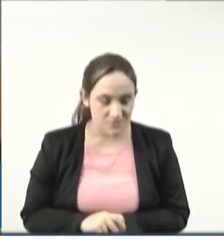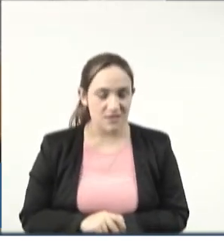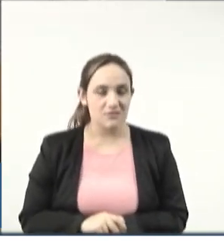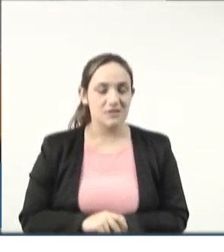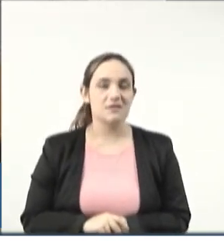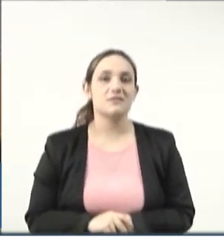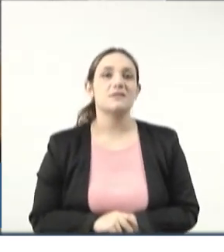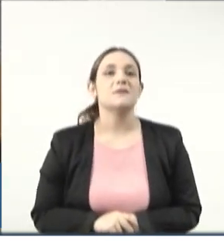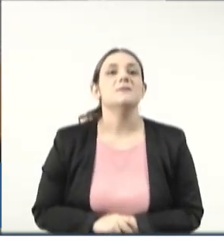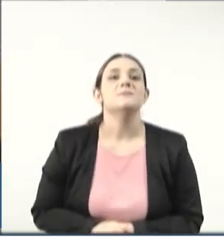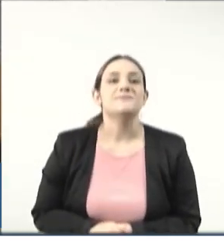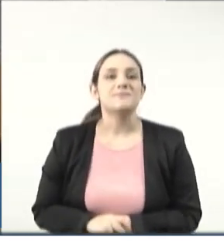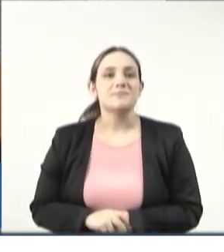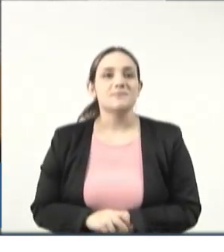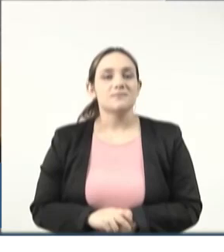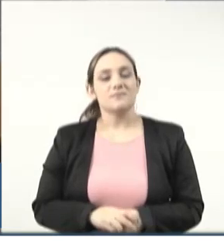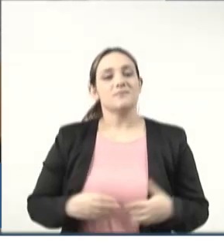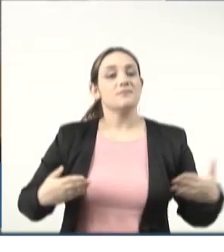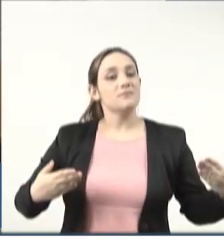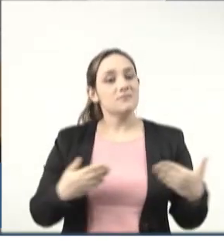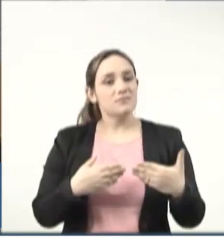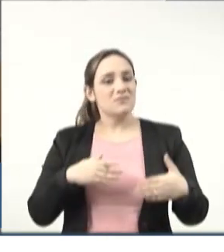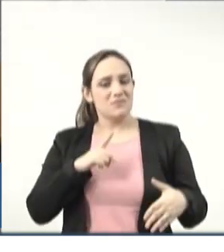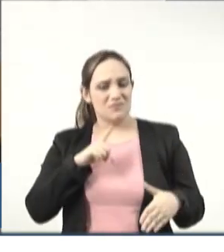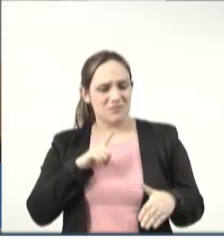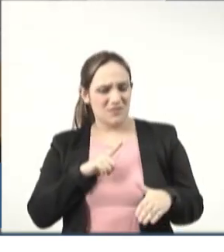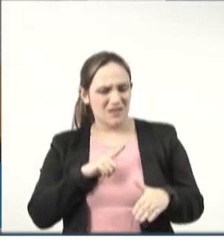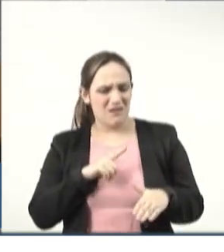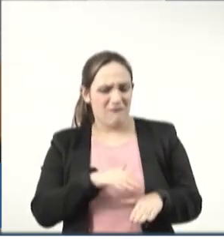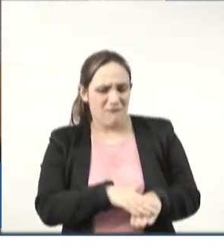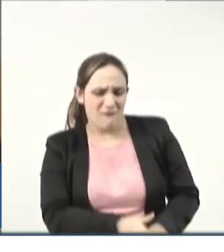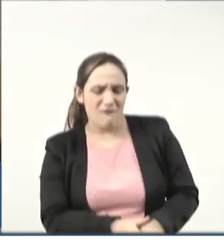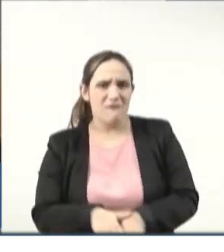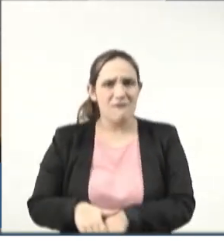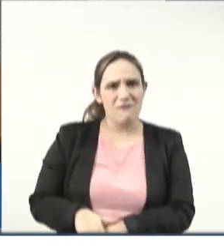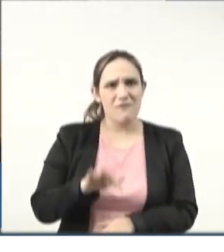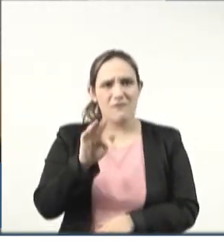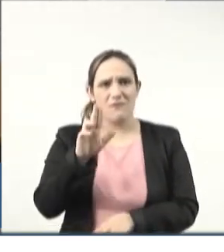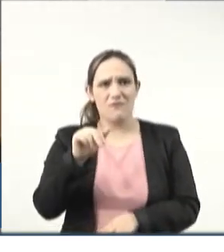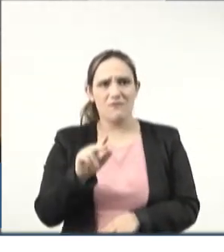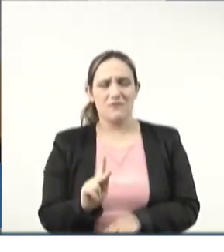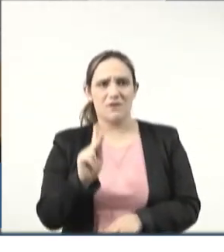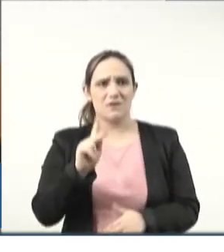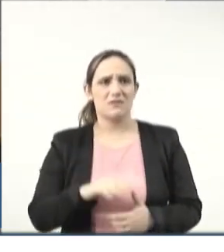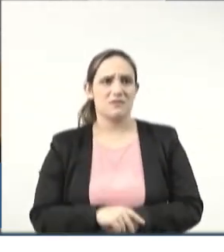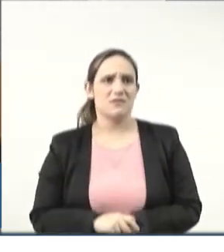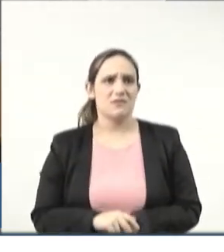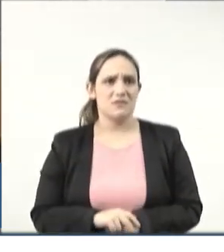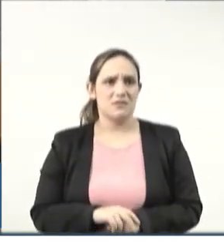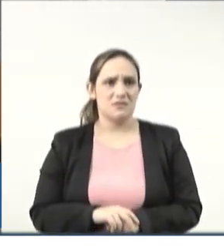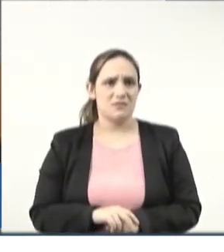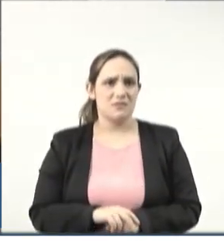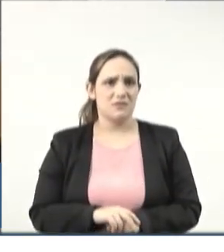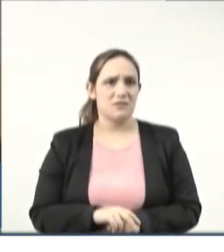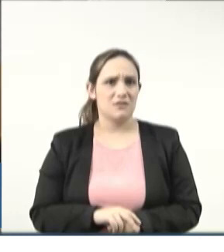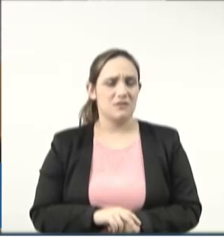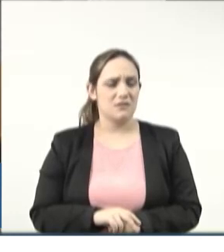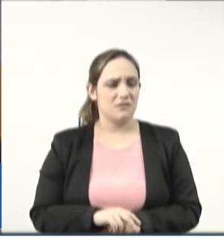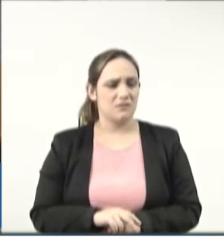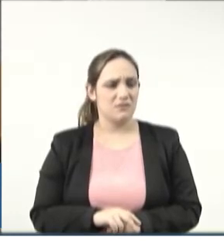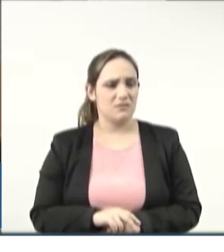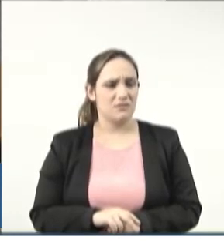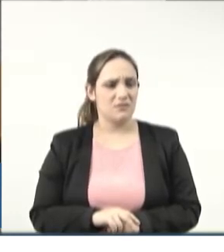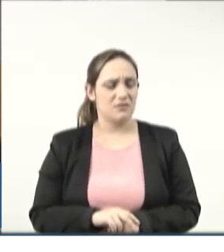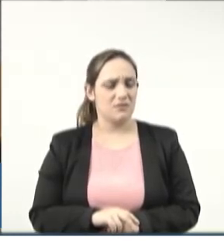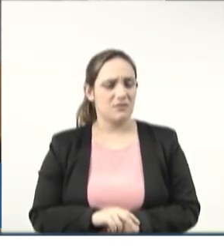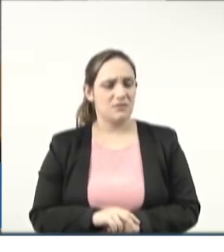enaltecendo estupro, gente. Tem funk falando que se a menina... pode falar?